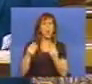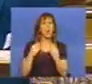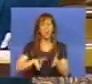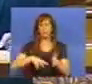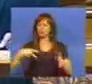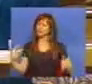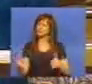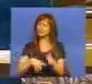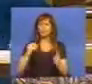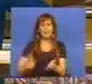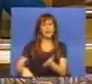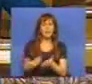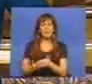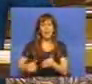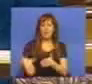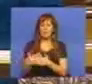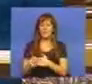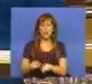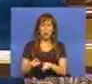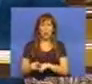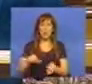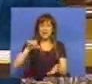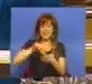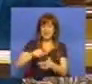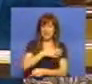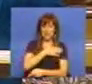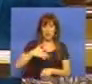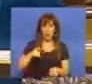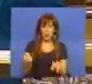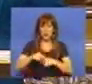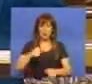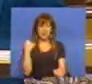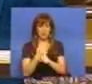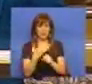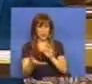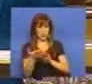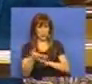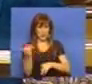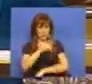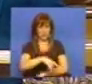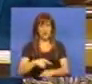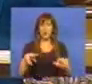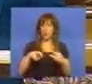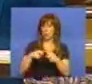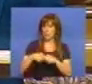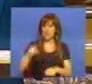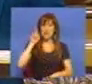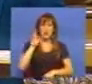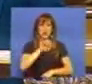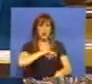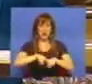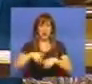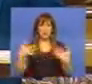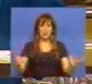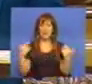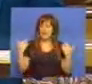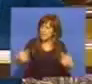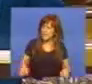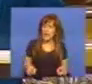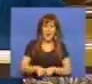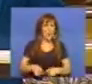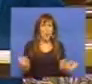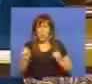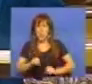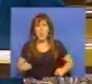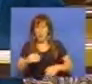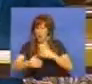reformas que lançou para os Centros de Saúde, quer para os serviços de urgência. O problema, Sras. e Srs. Deputados, está em que não